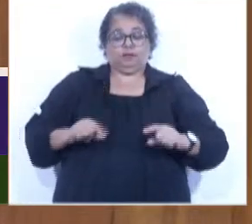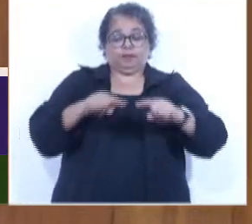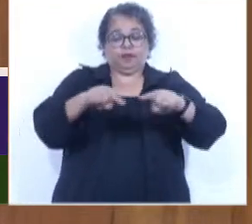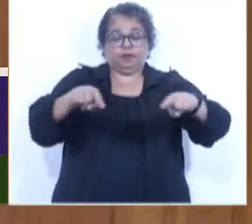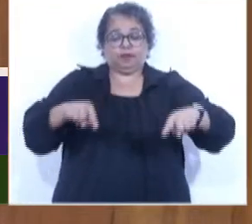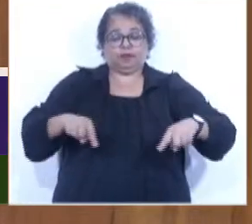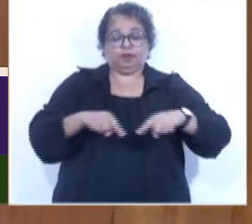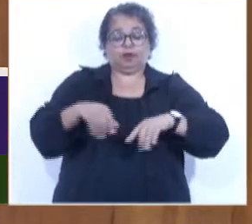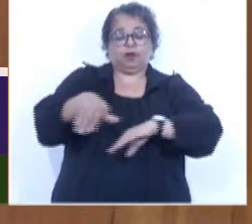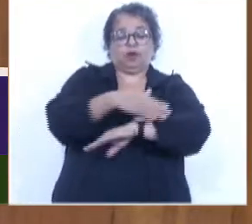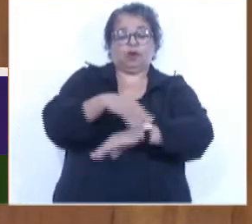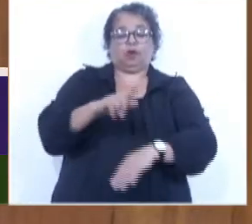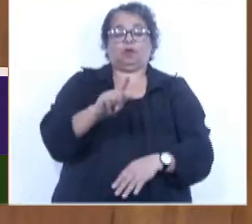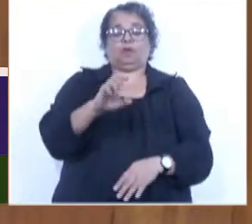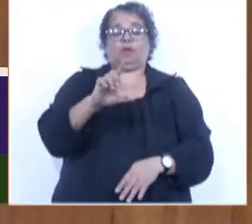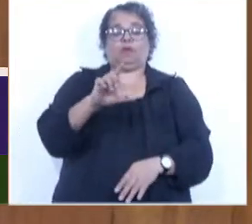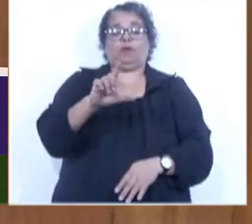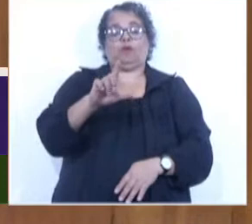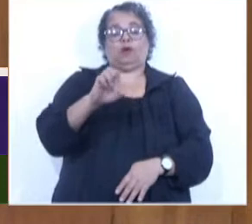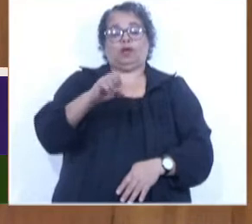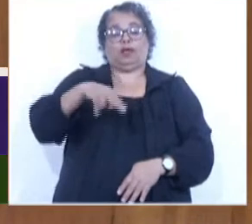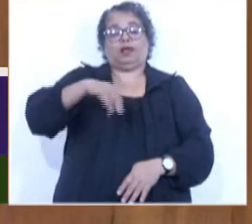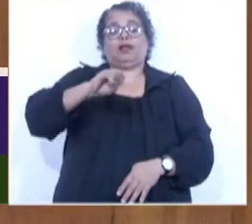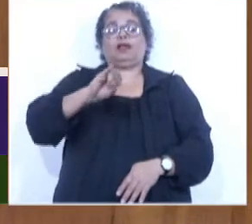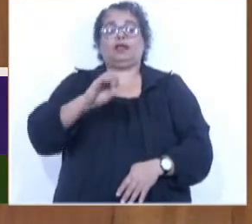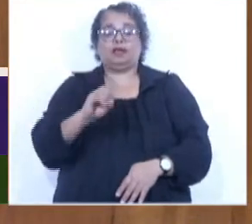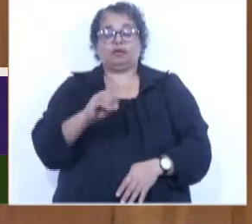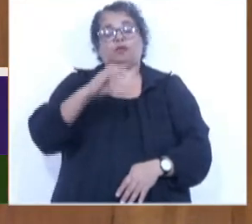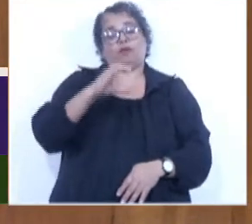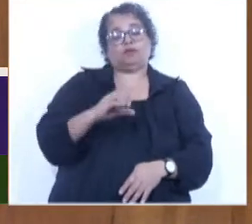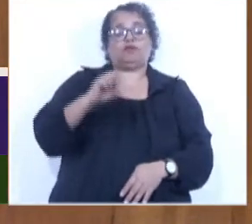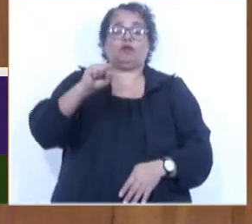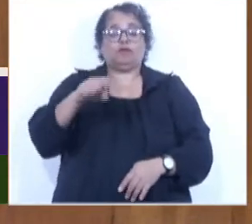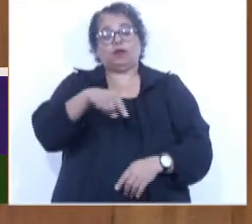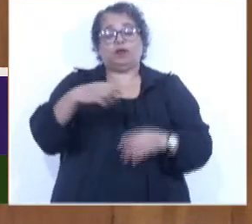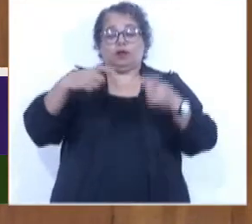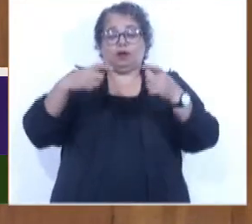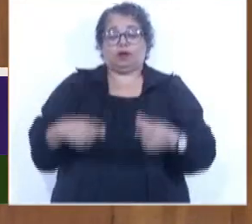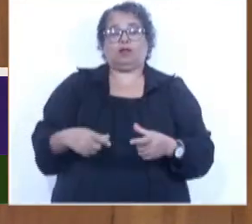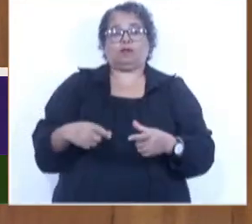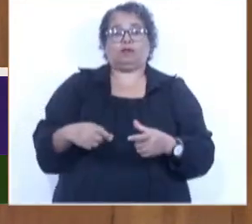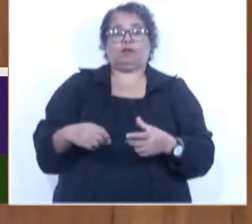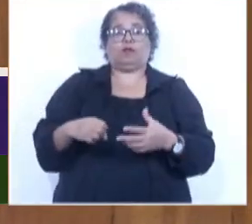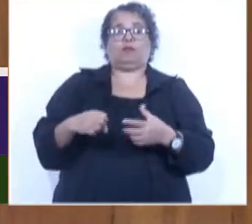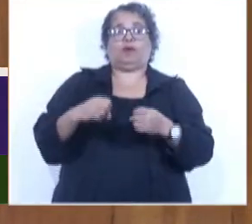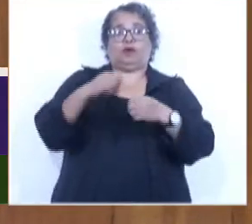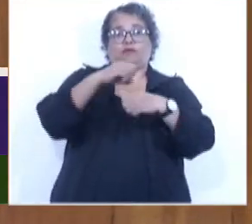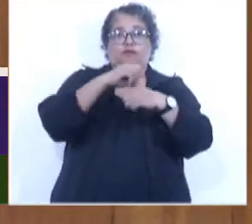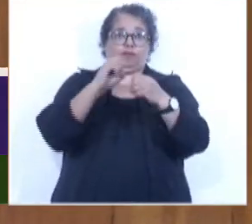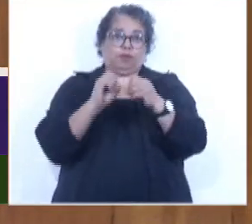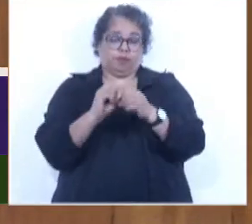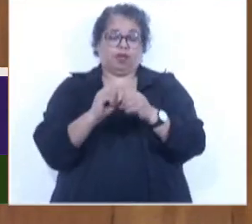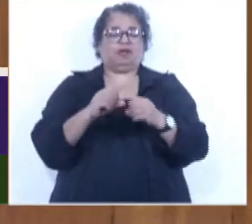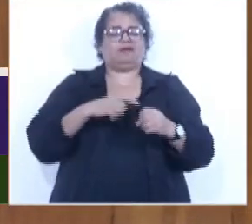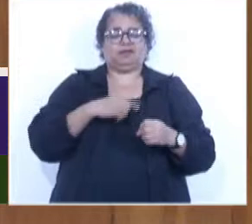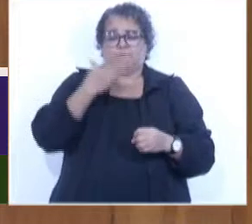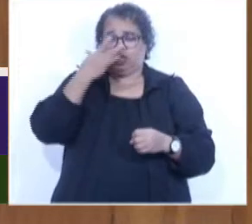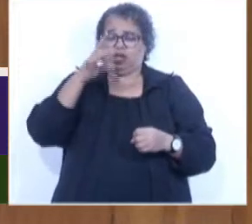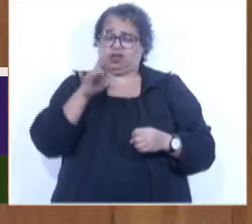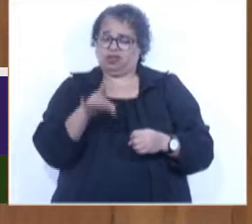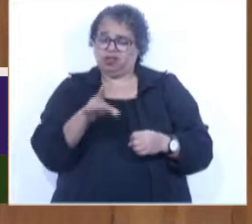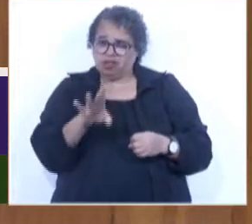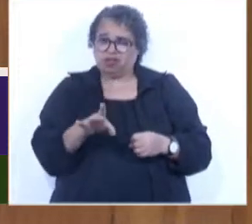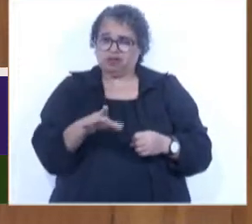Rua Glênio Custódio spine no bairro Shopping Park um local que acumula vários Entulhos o pessoal